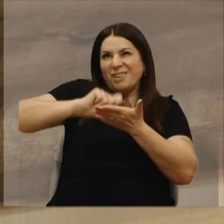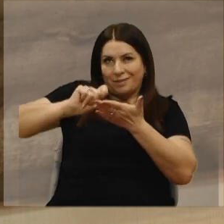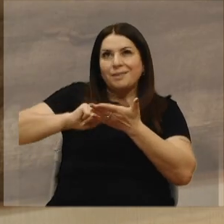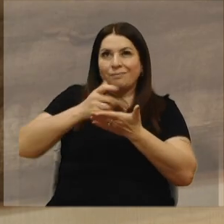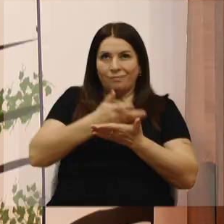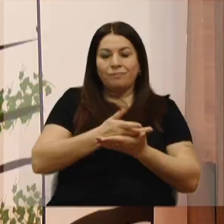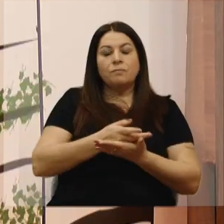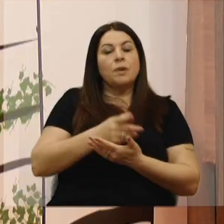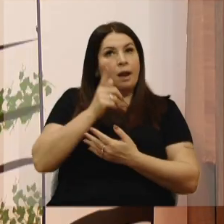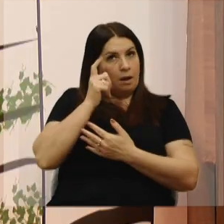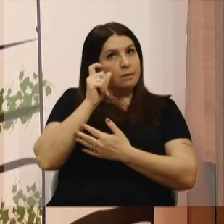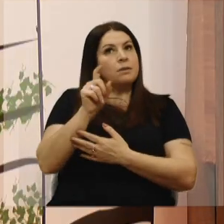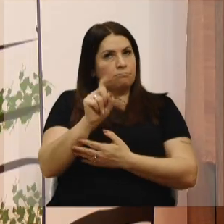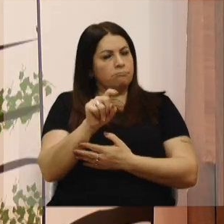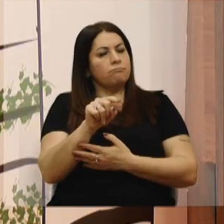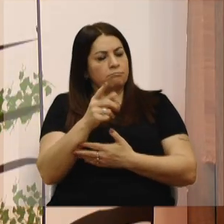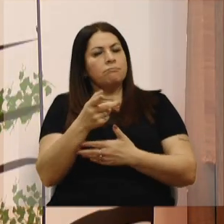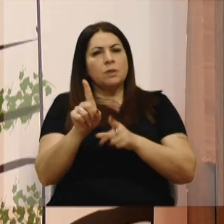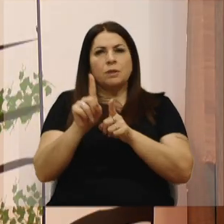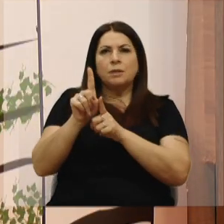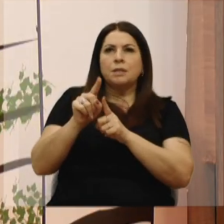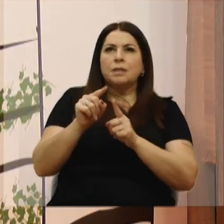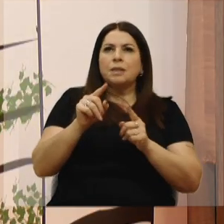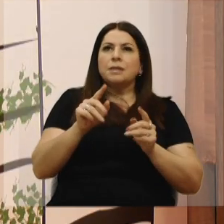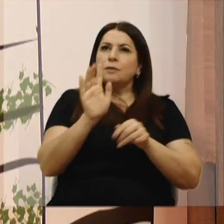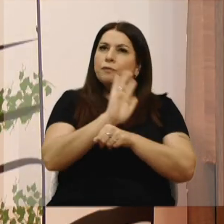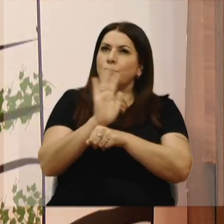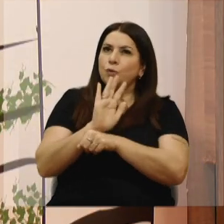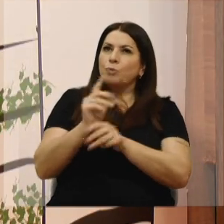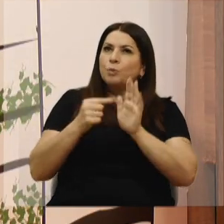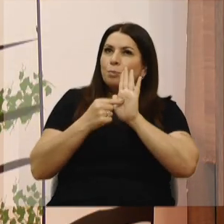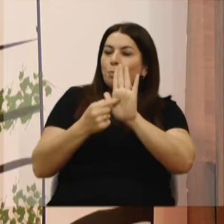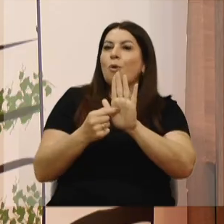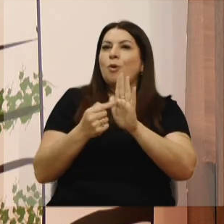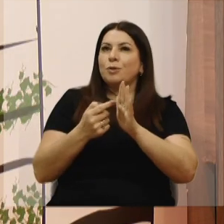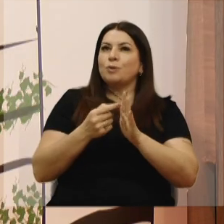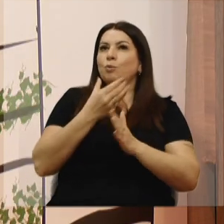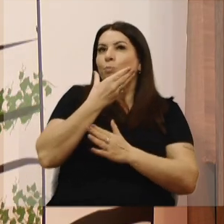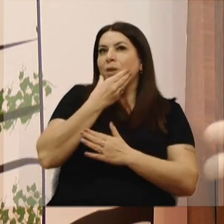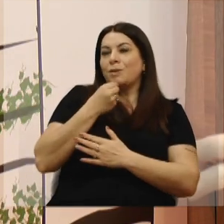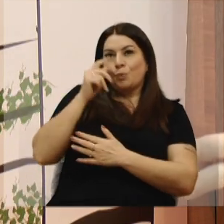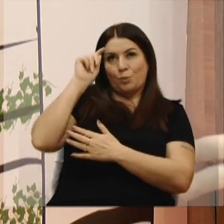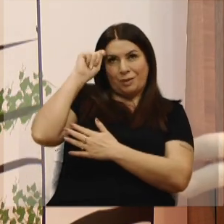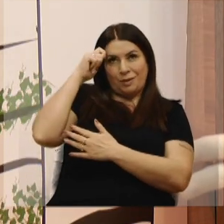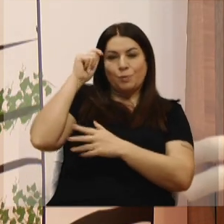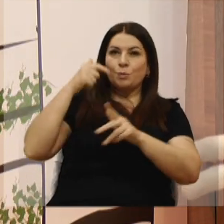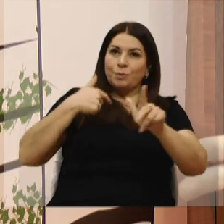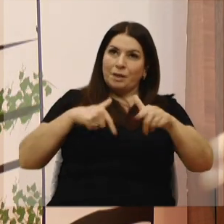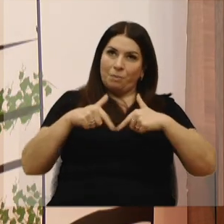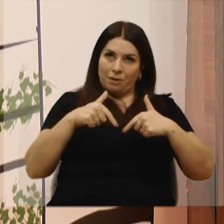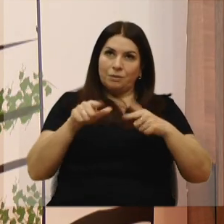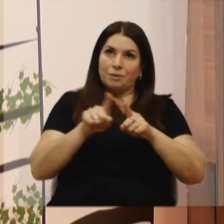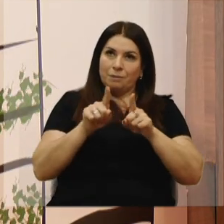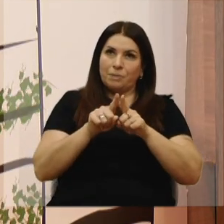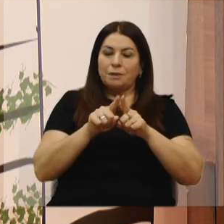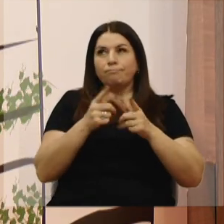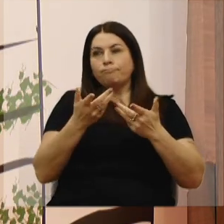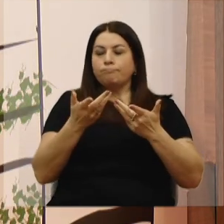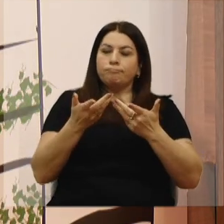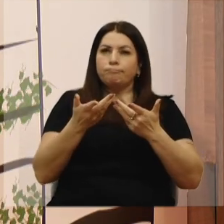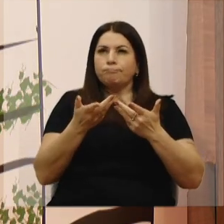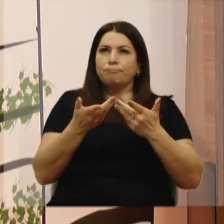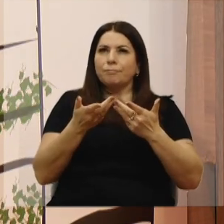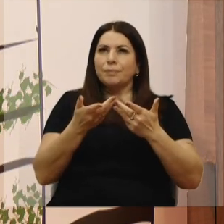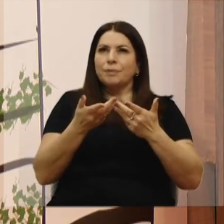documentação escrita. É muito interessante esse filme em que aparece um menino negro. Ele está trabalhando, inclusive, ali com